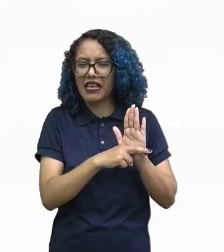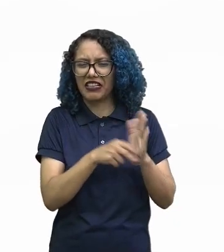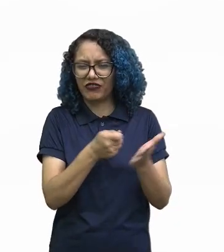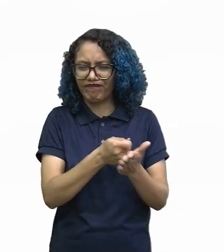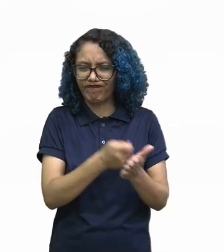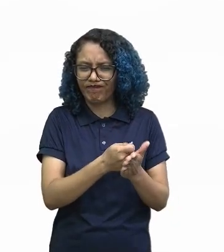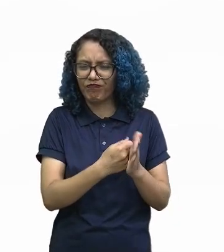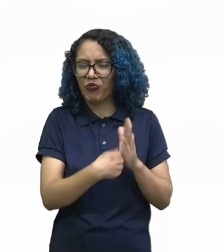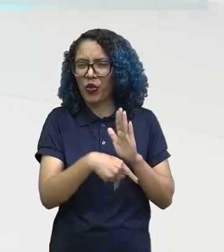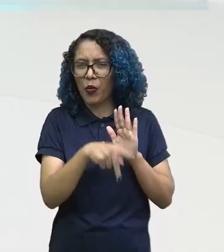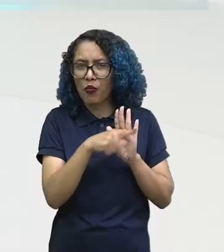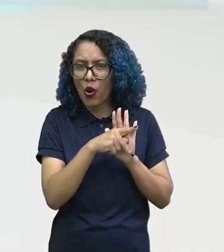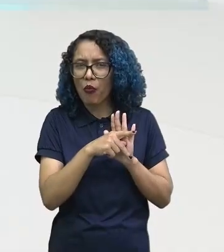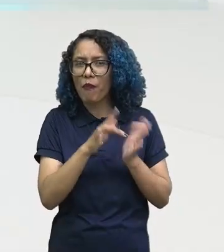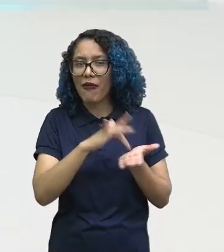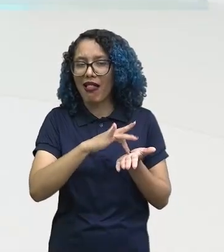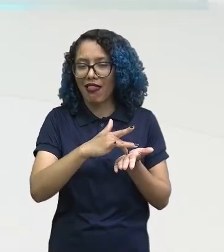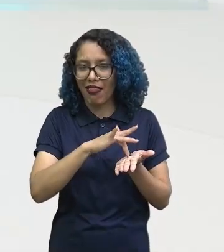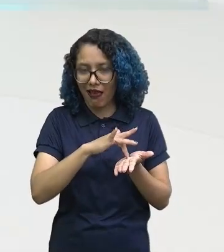cenários grandiosos.